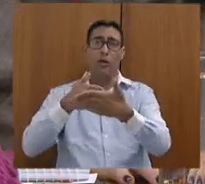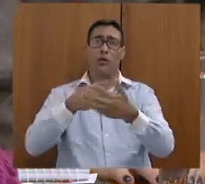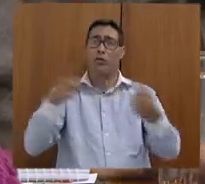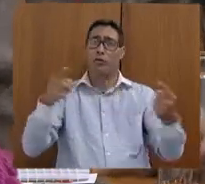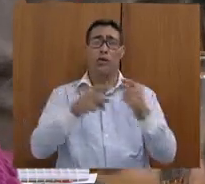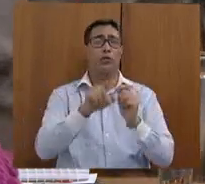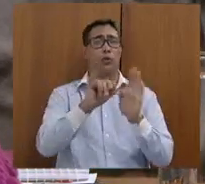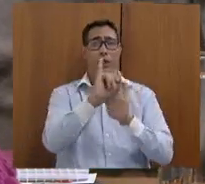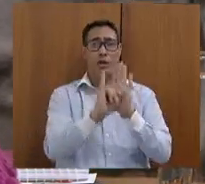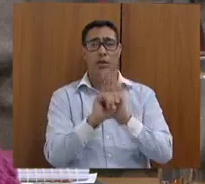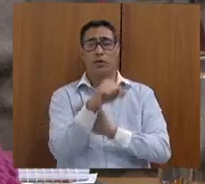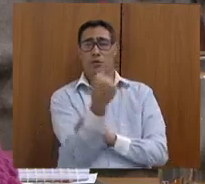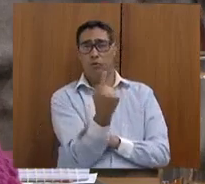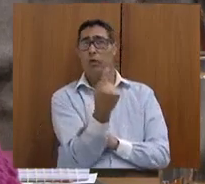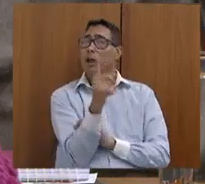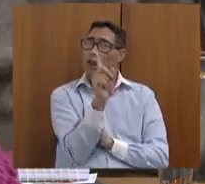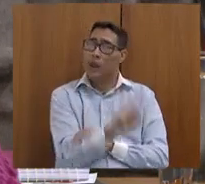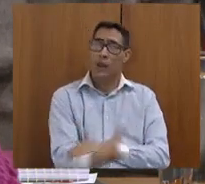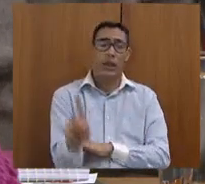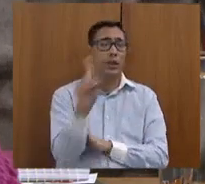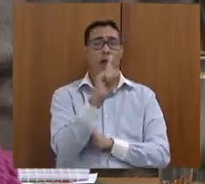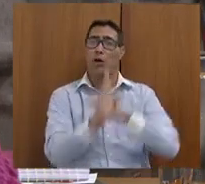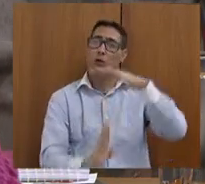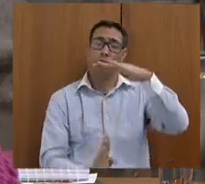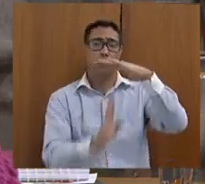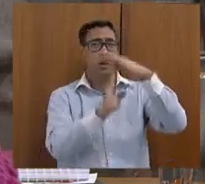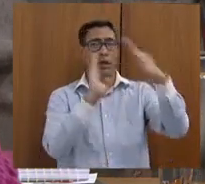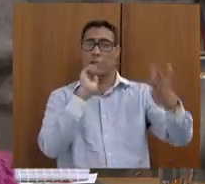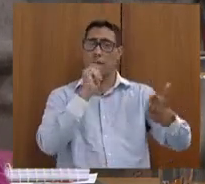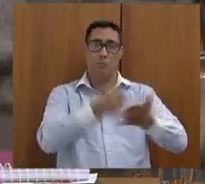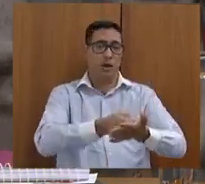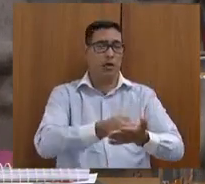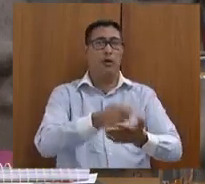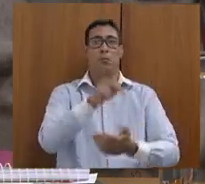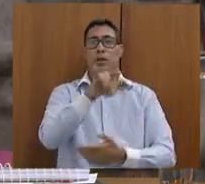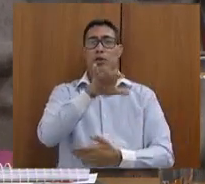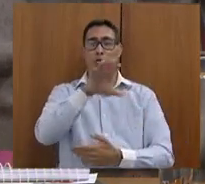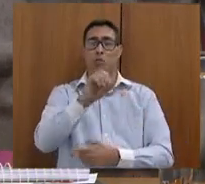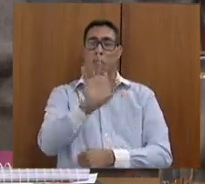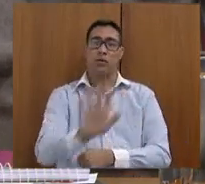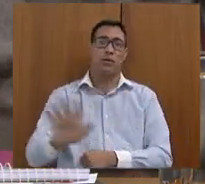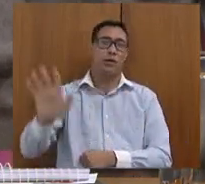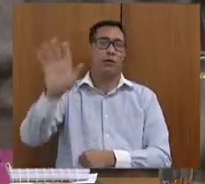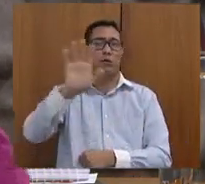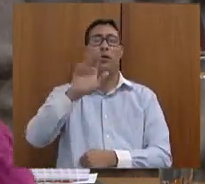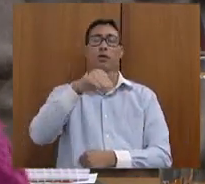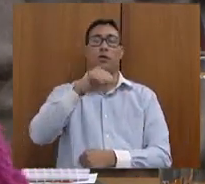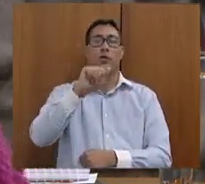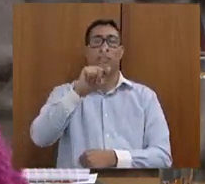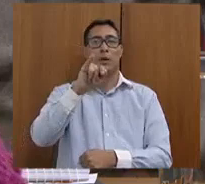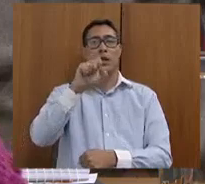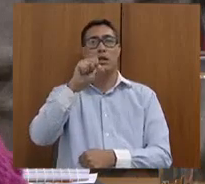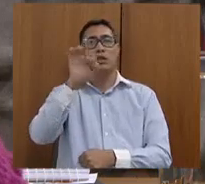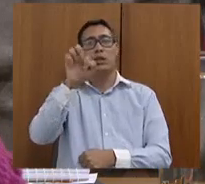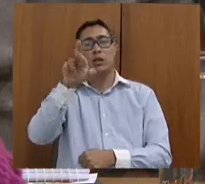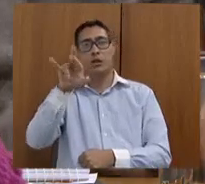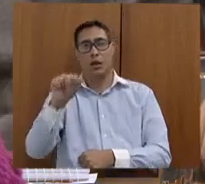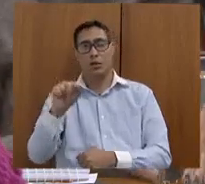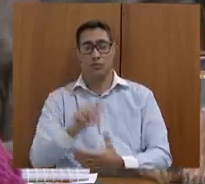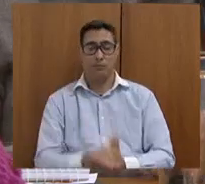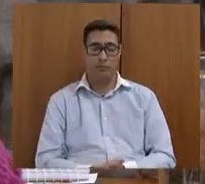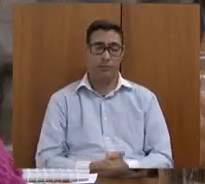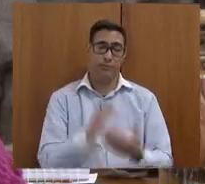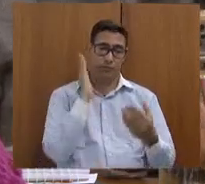inciso 1 não alcançam o piso do pagamento do piso Nacional do magistério processo de número